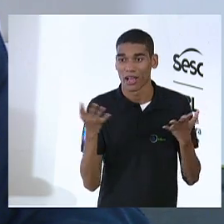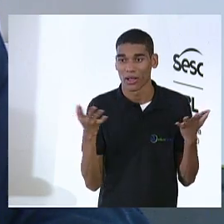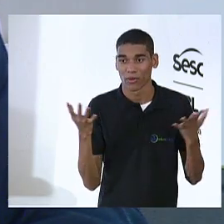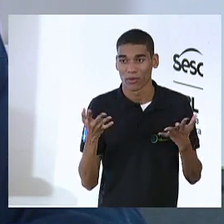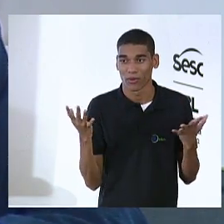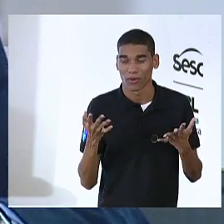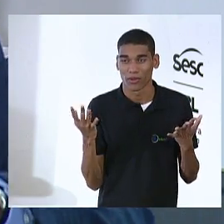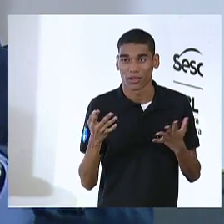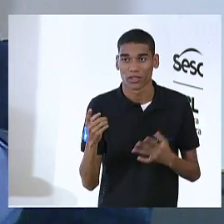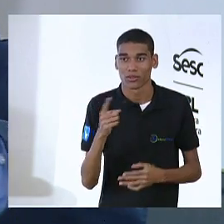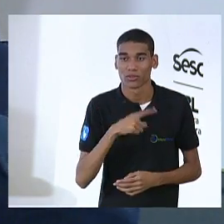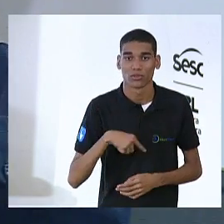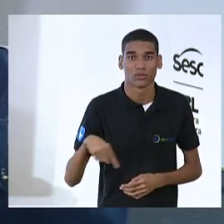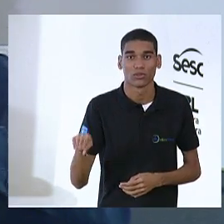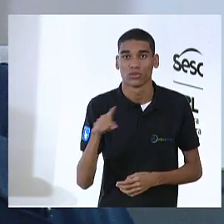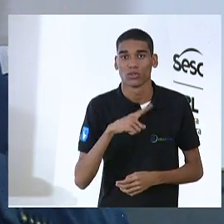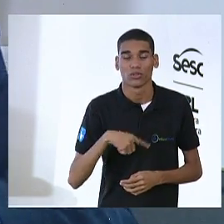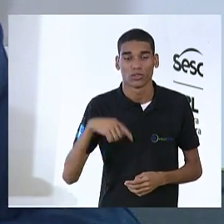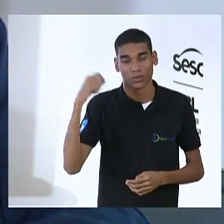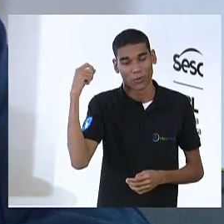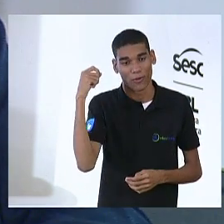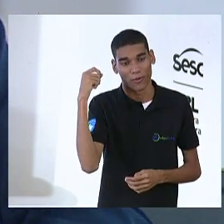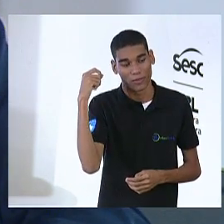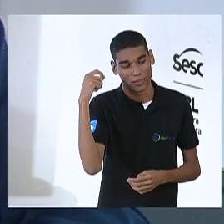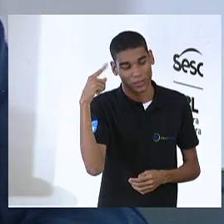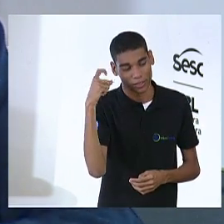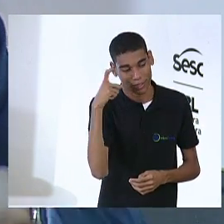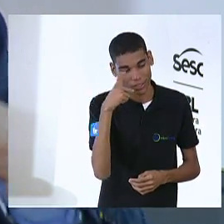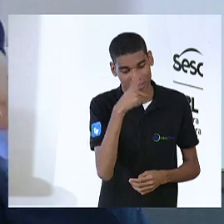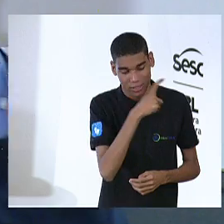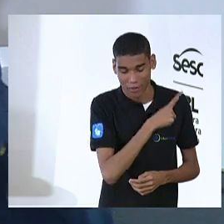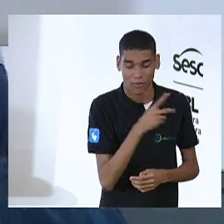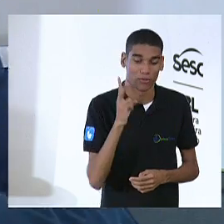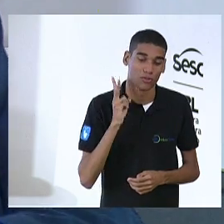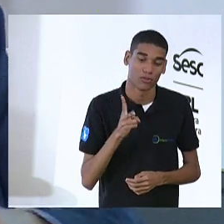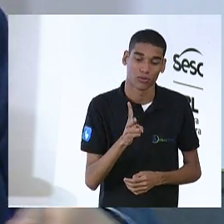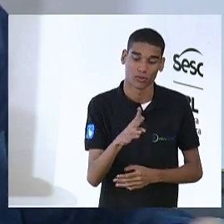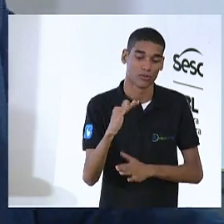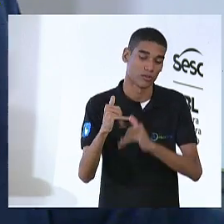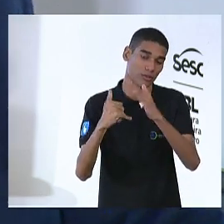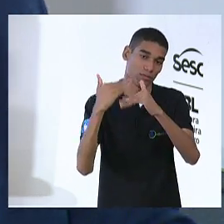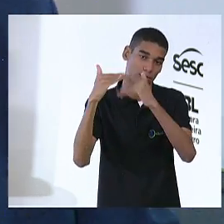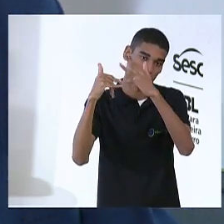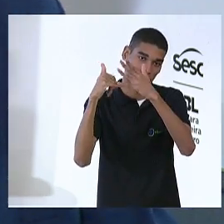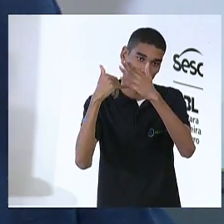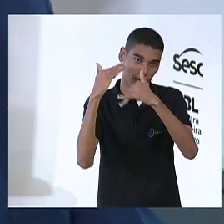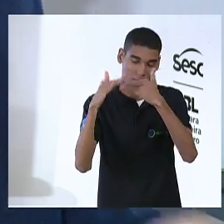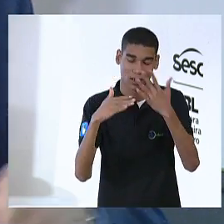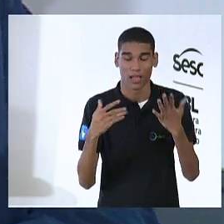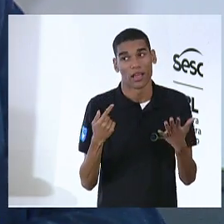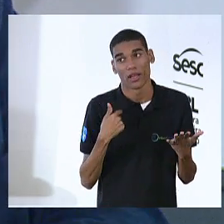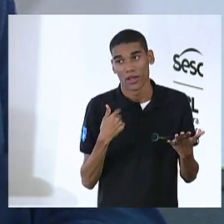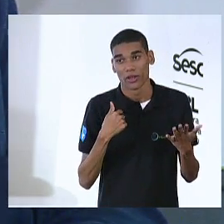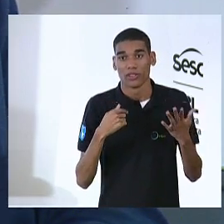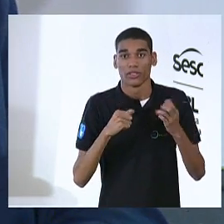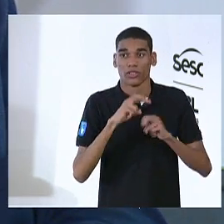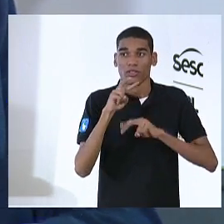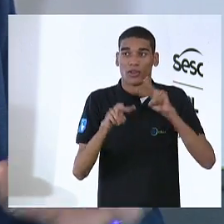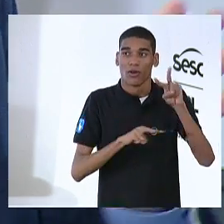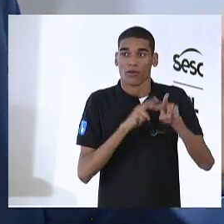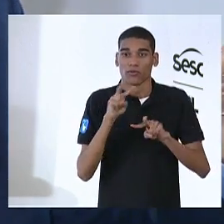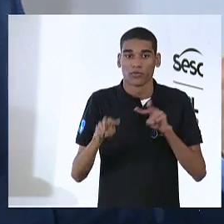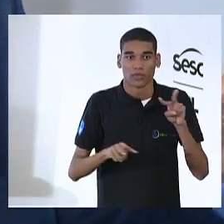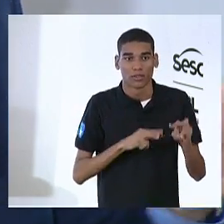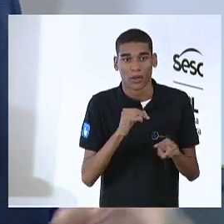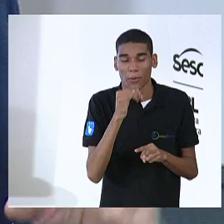eu acho que nós estamos com um imenso desafio a continuar o progresso. Eu tenho uma visão, Marcos, um pouco... aliás,